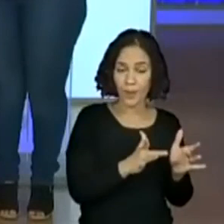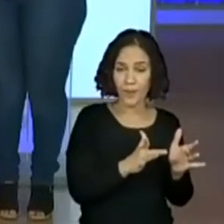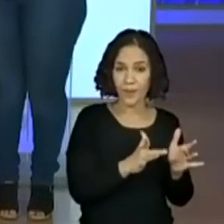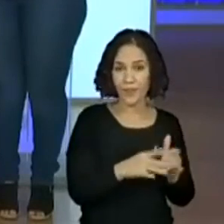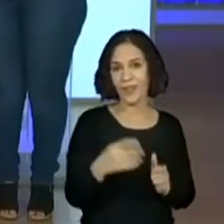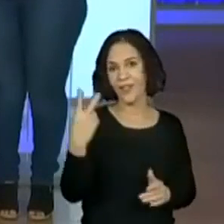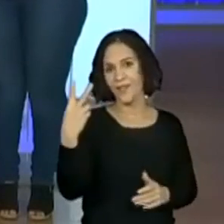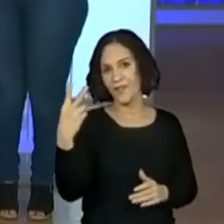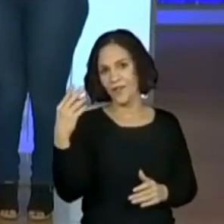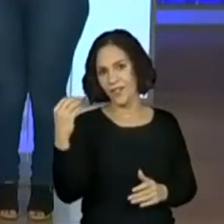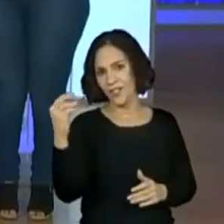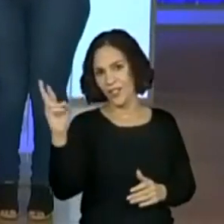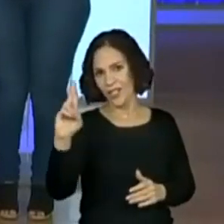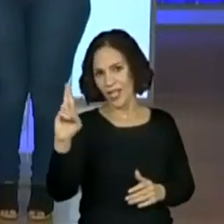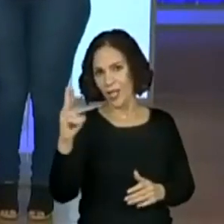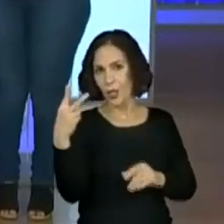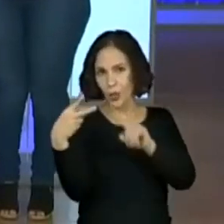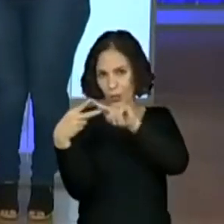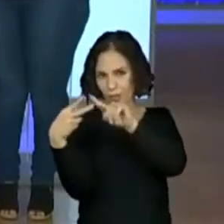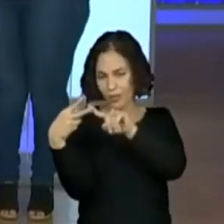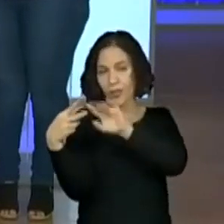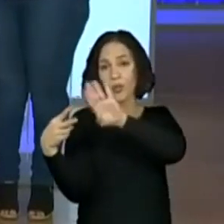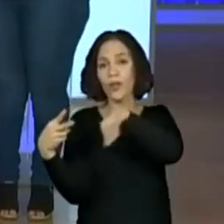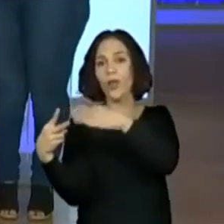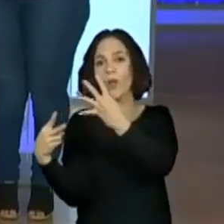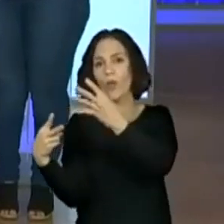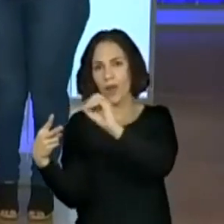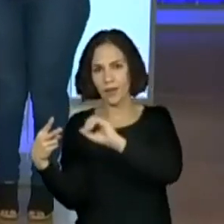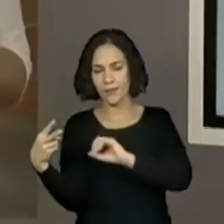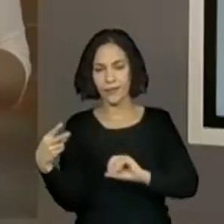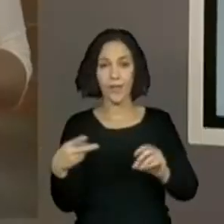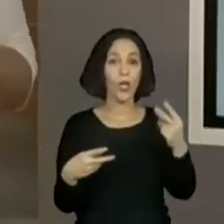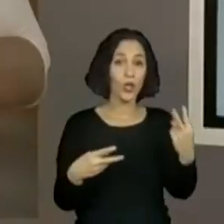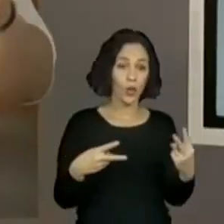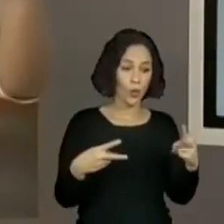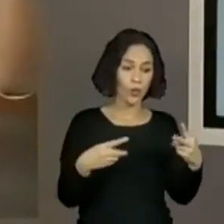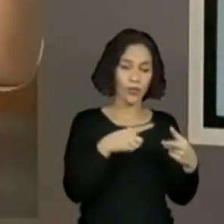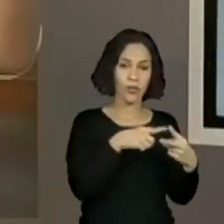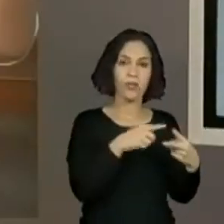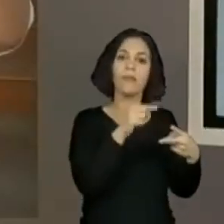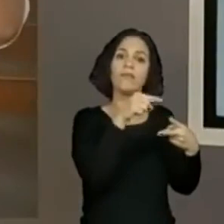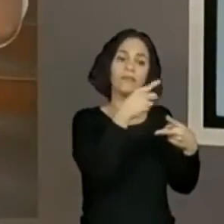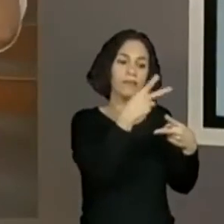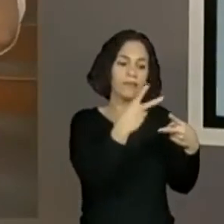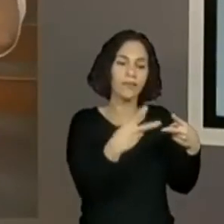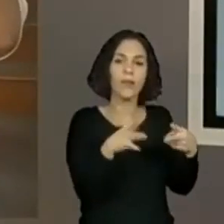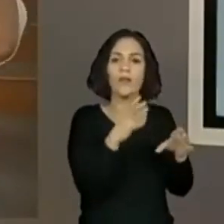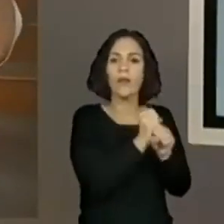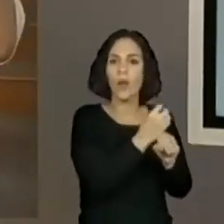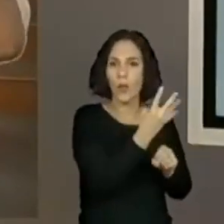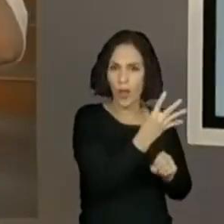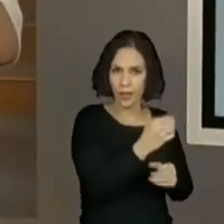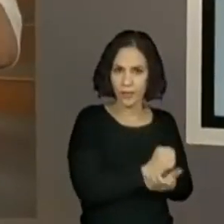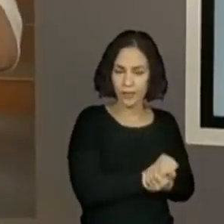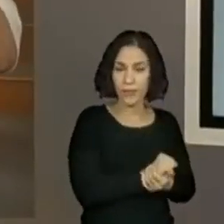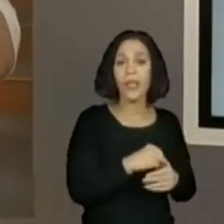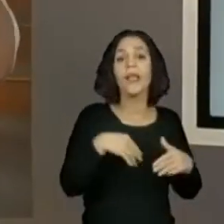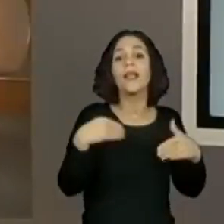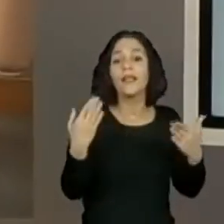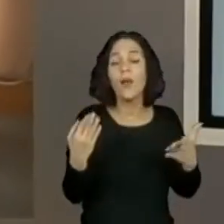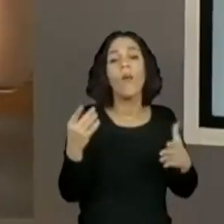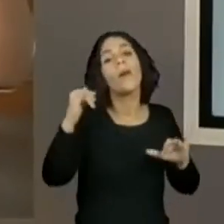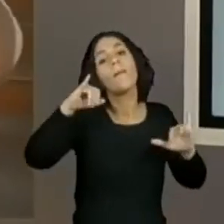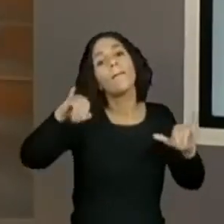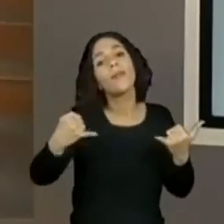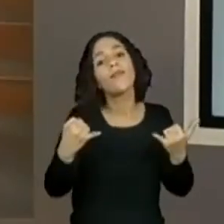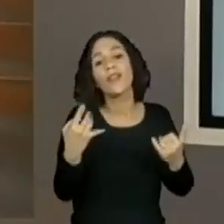de 20, que dá 40, e as 2 notas de 2, que dá 4. Então, a gente fez a contagem diminuindo.